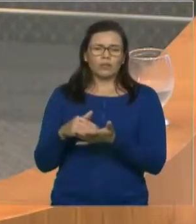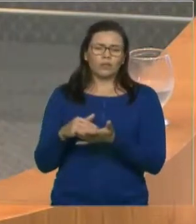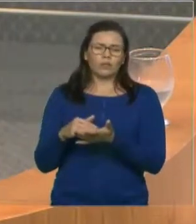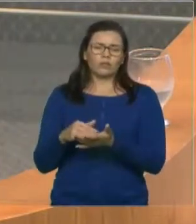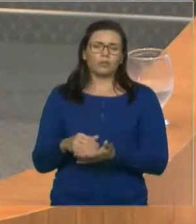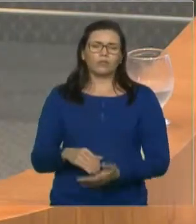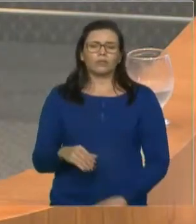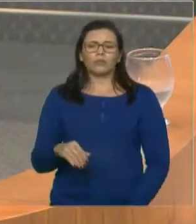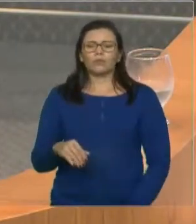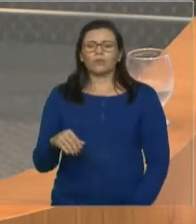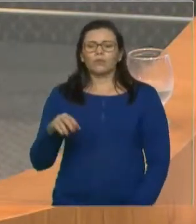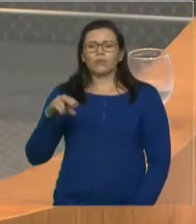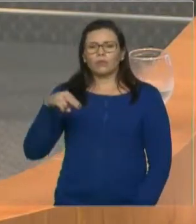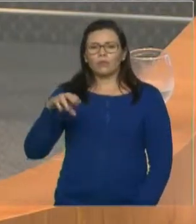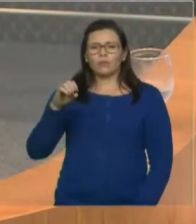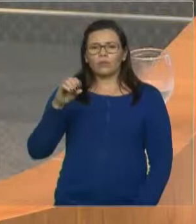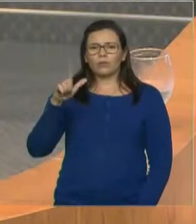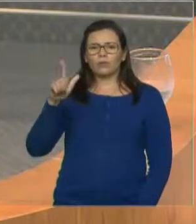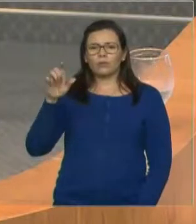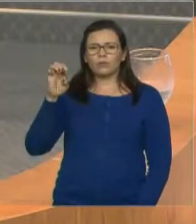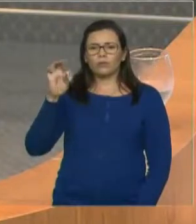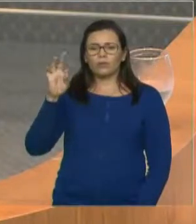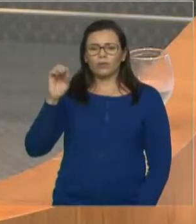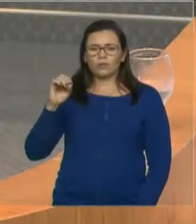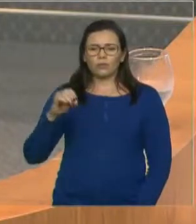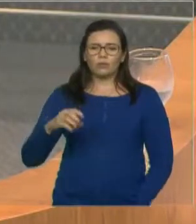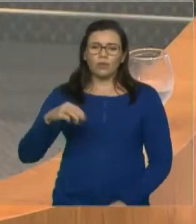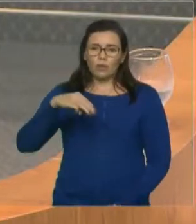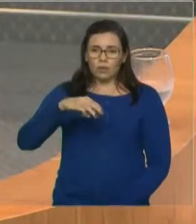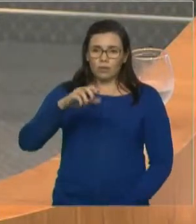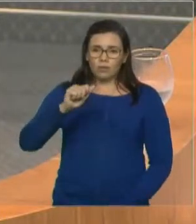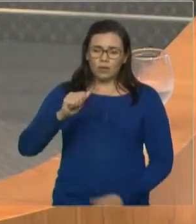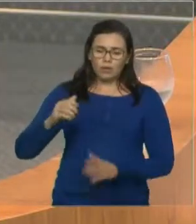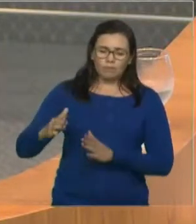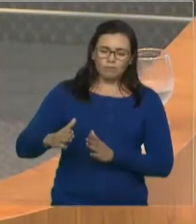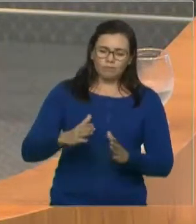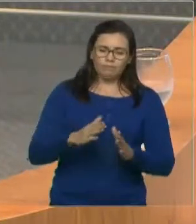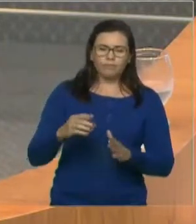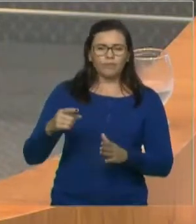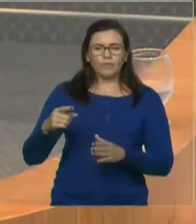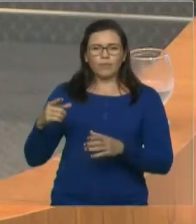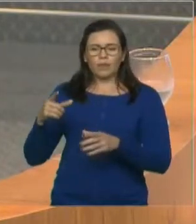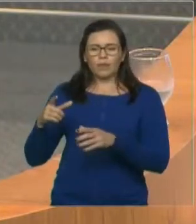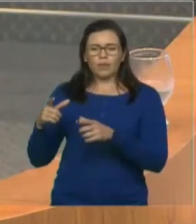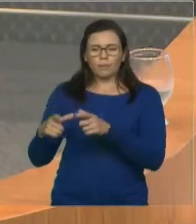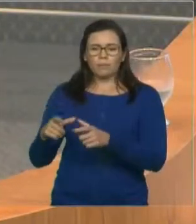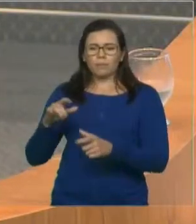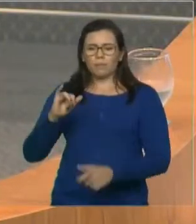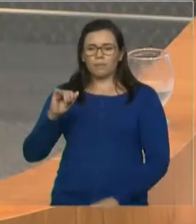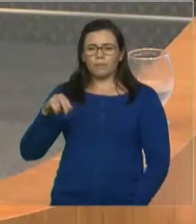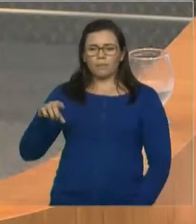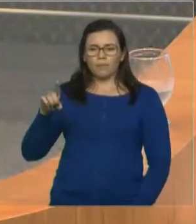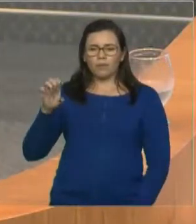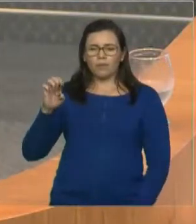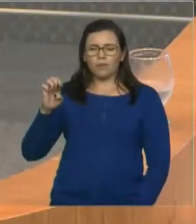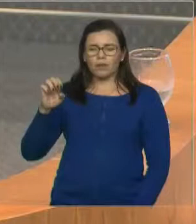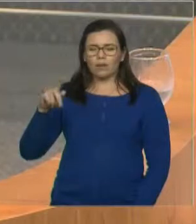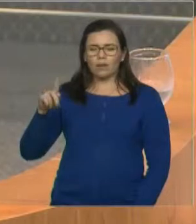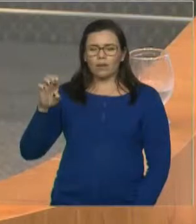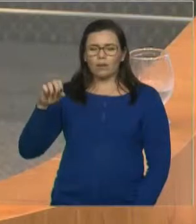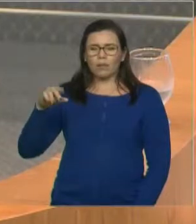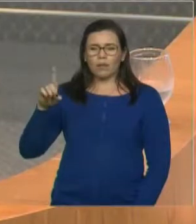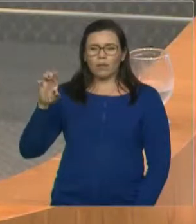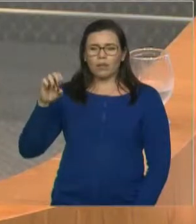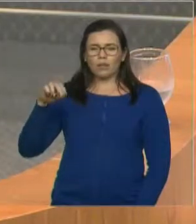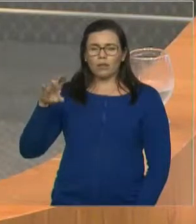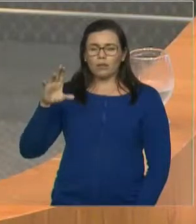A MA que liga Independência a Pedreiras foi feito tapa-buraco. A MA que liga